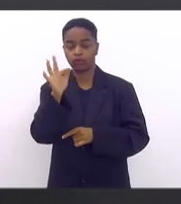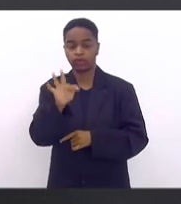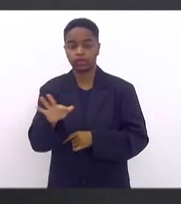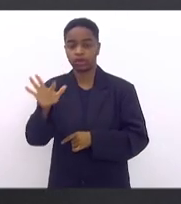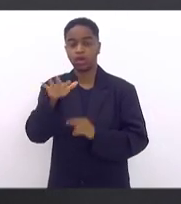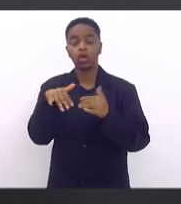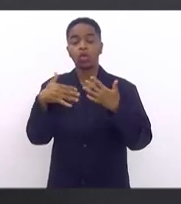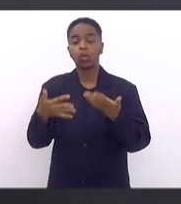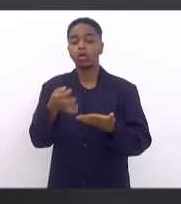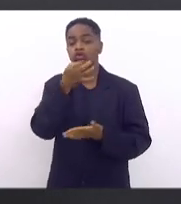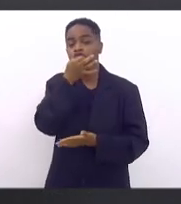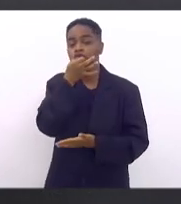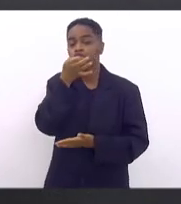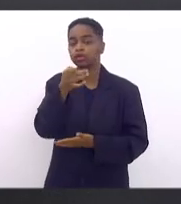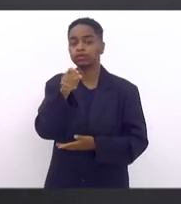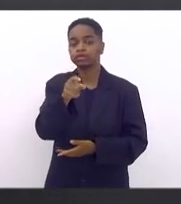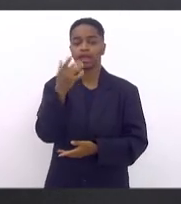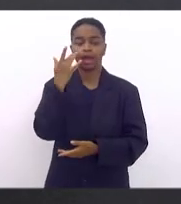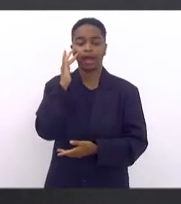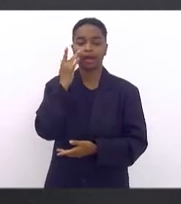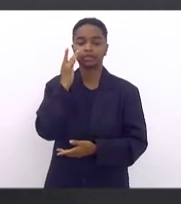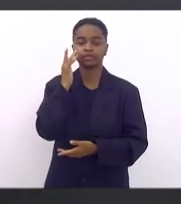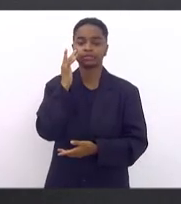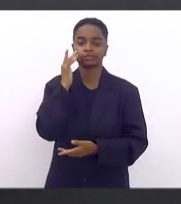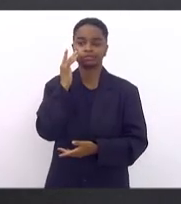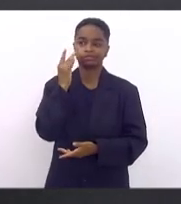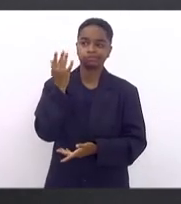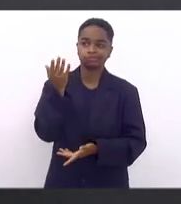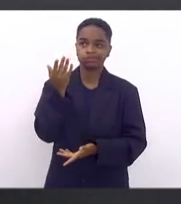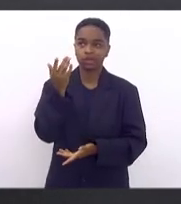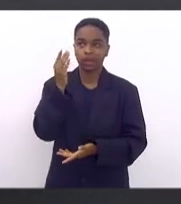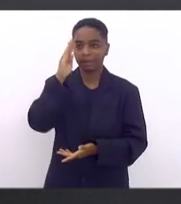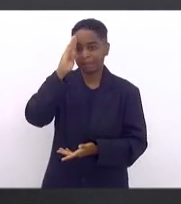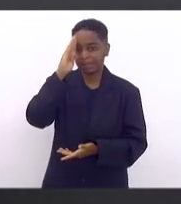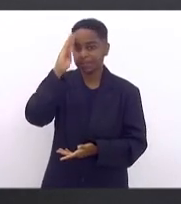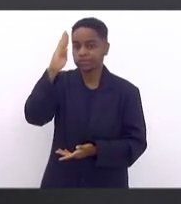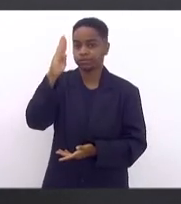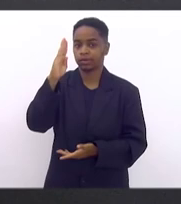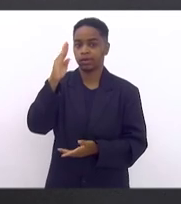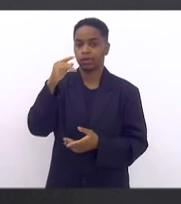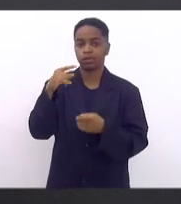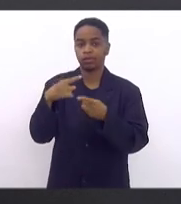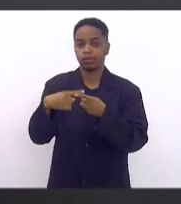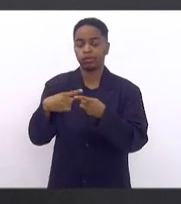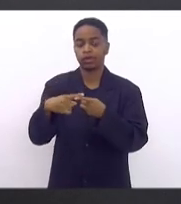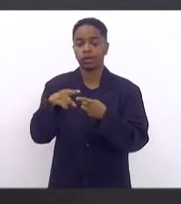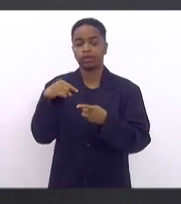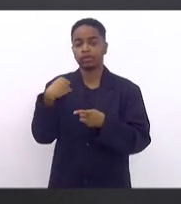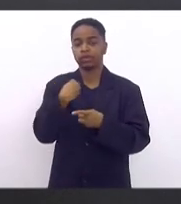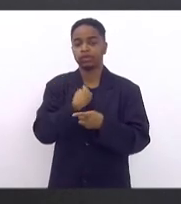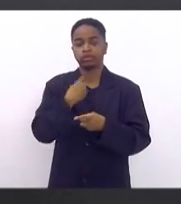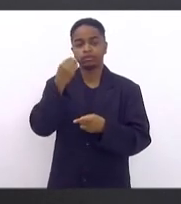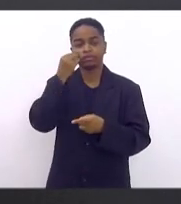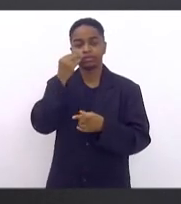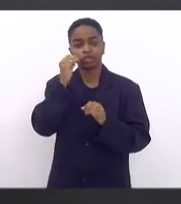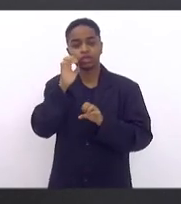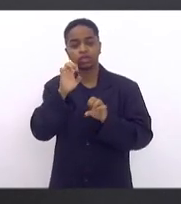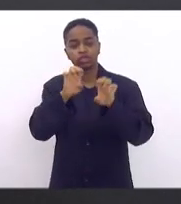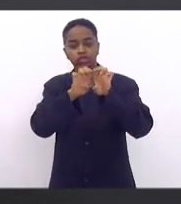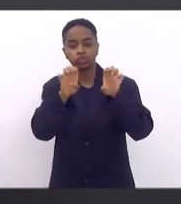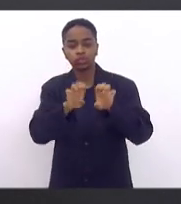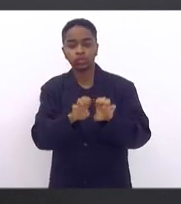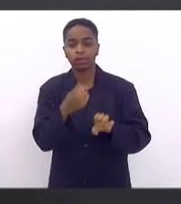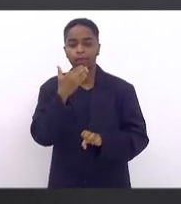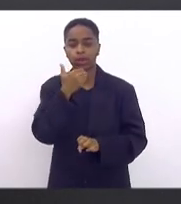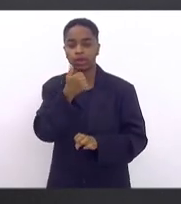sugestões que você considera que seriam minimamente fundamentais para a gente ter uma estrutura mais eficiente